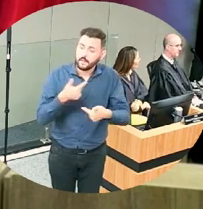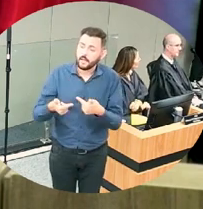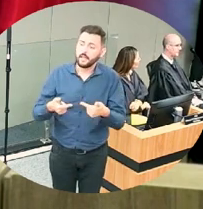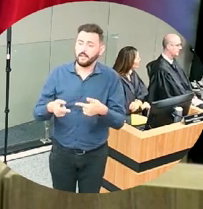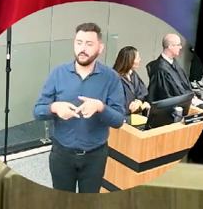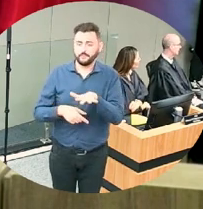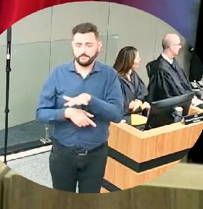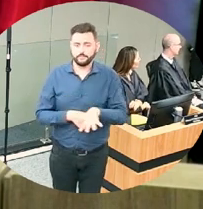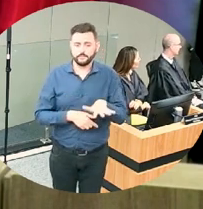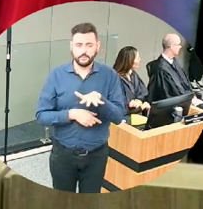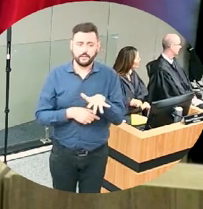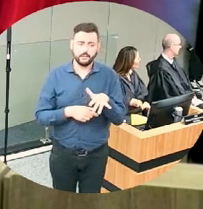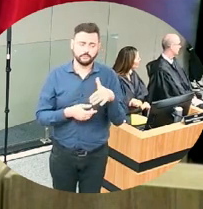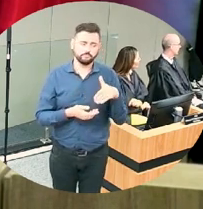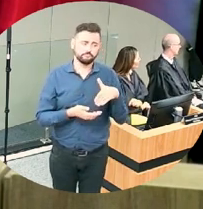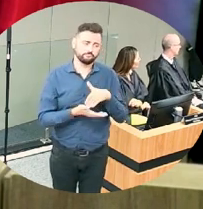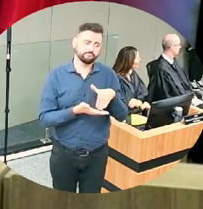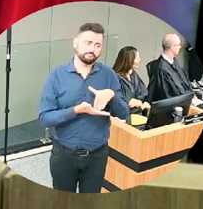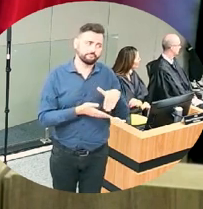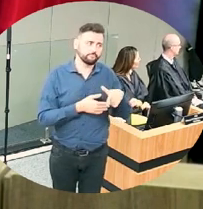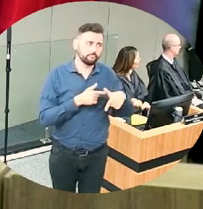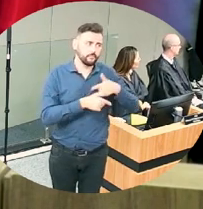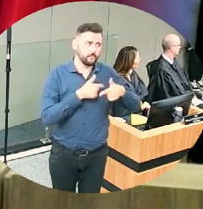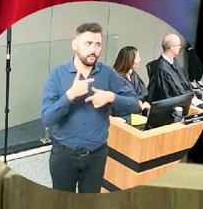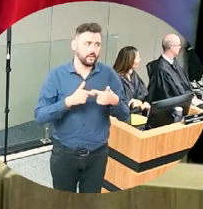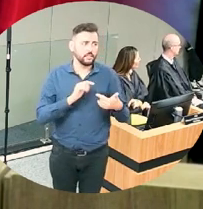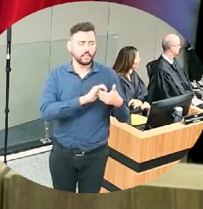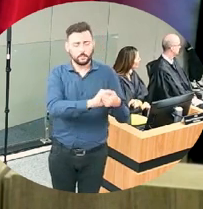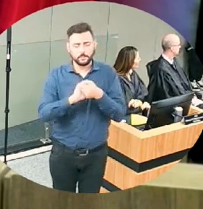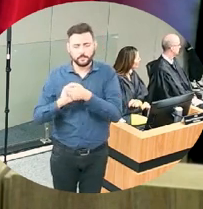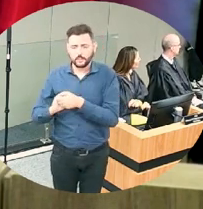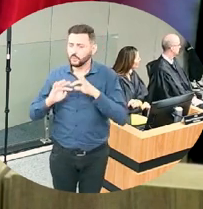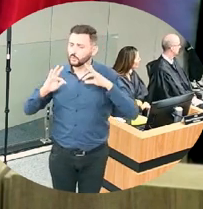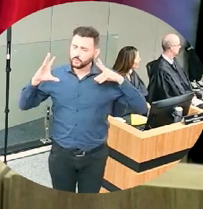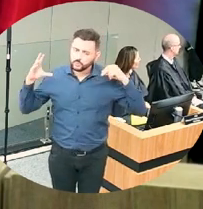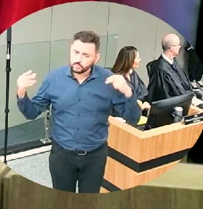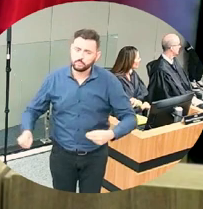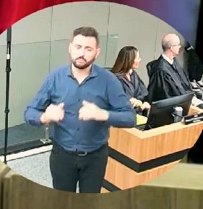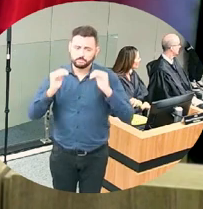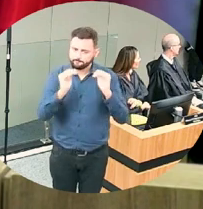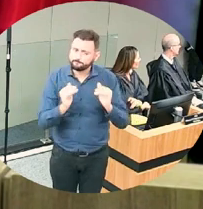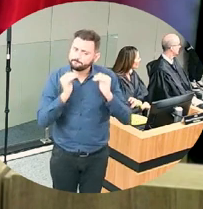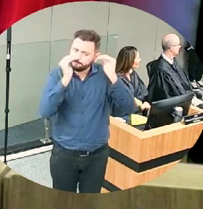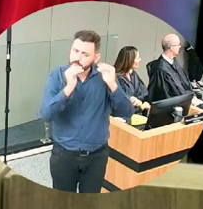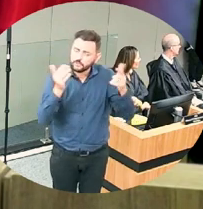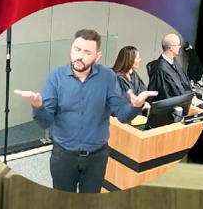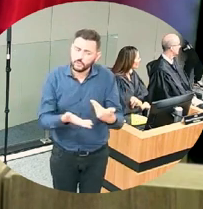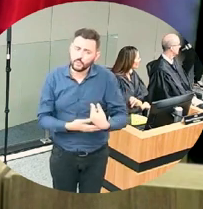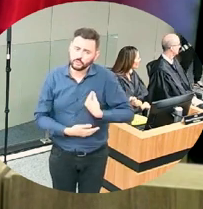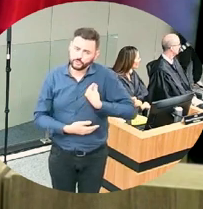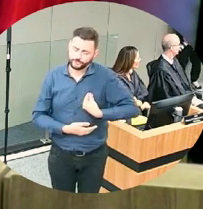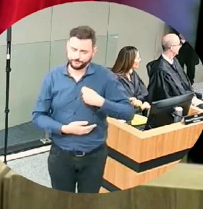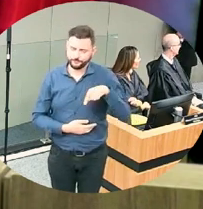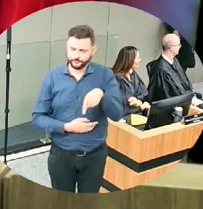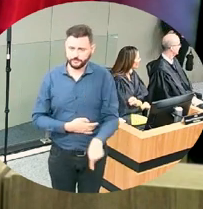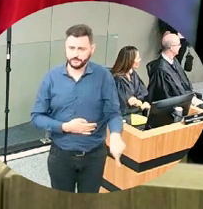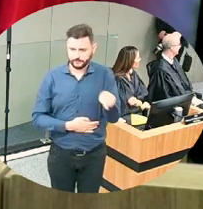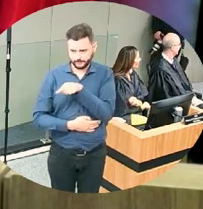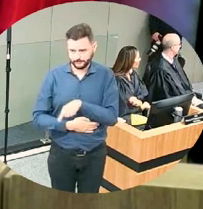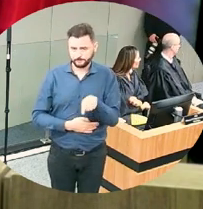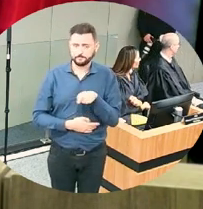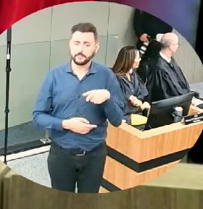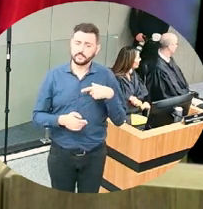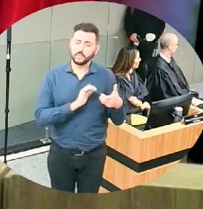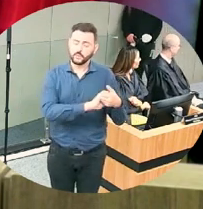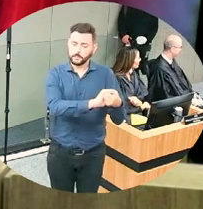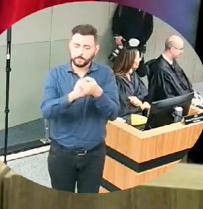aqui presentes a na pessoa de quem também cumprimento a todas as autoridades que estão nesse evento meus cumprimentos aos servidores